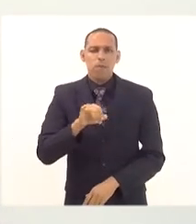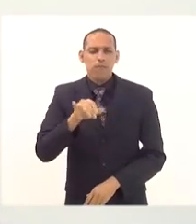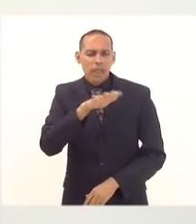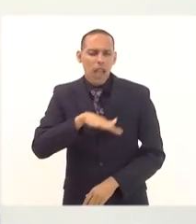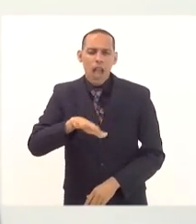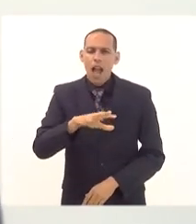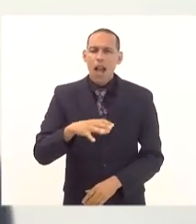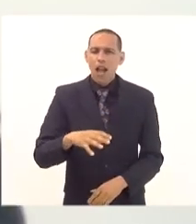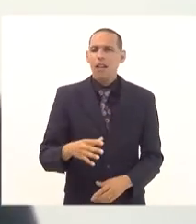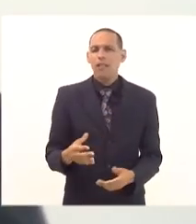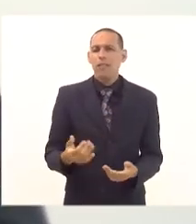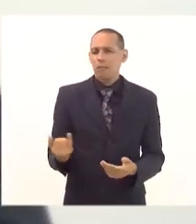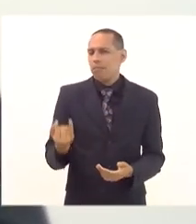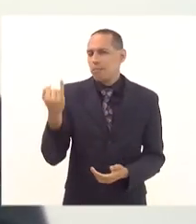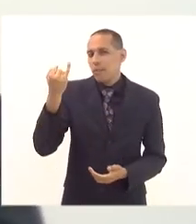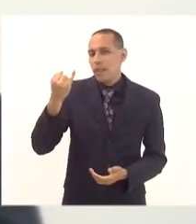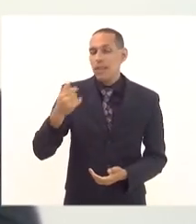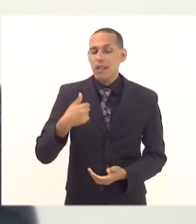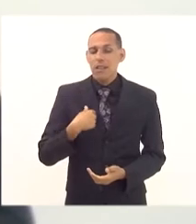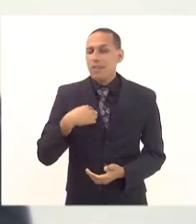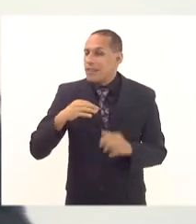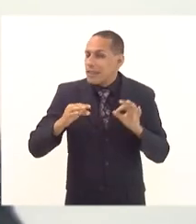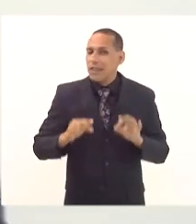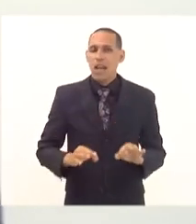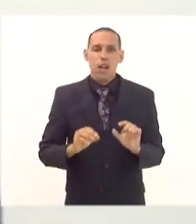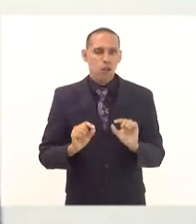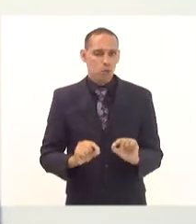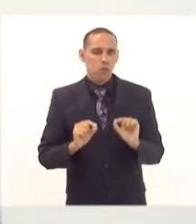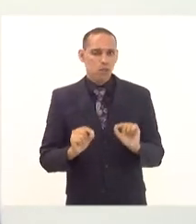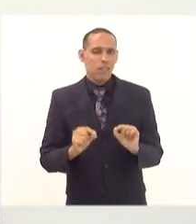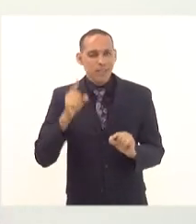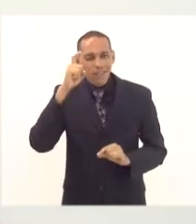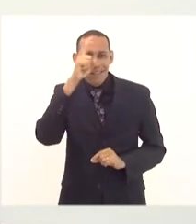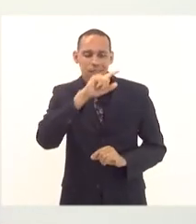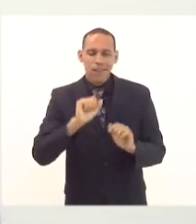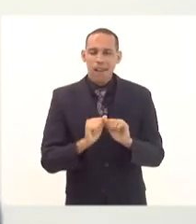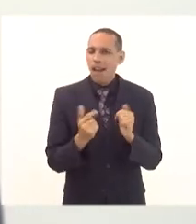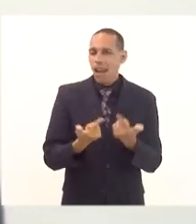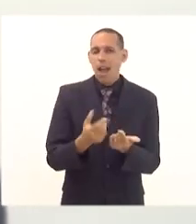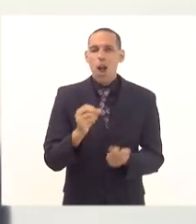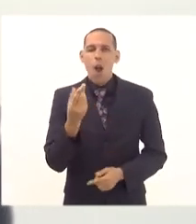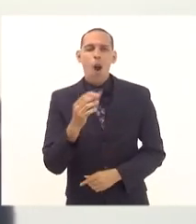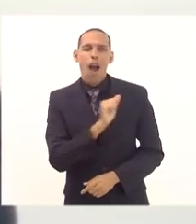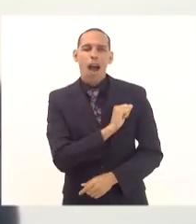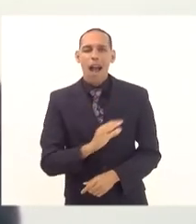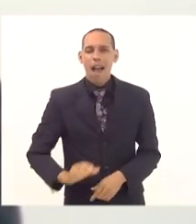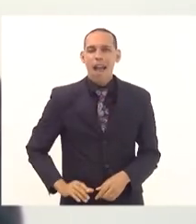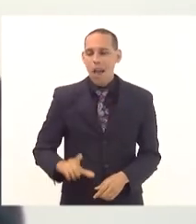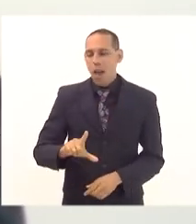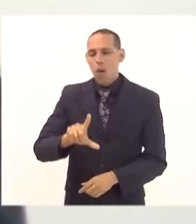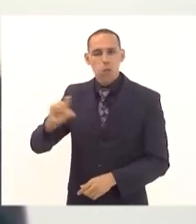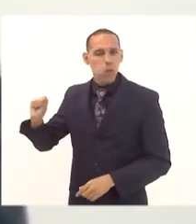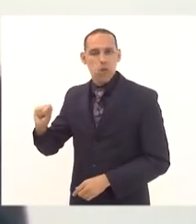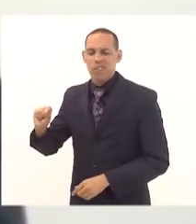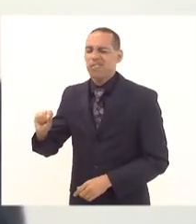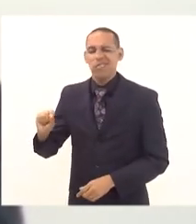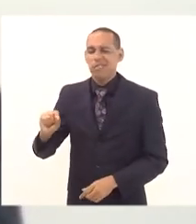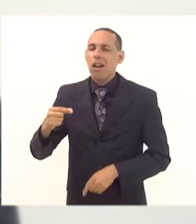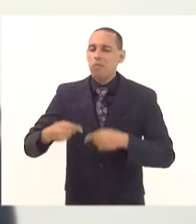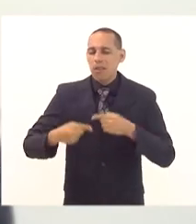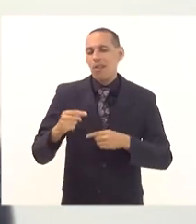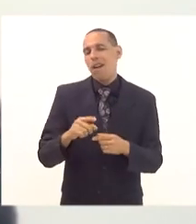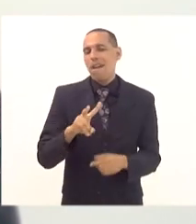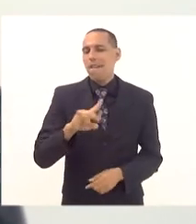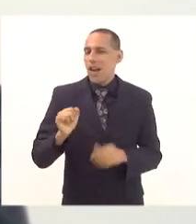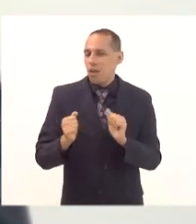e eu não tenho dúvida que dificilmente assembleia e o André se furtaram de dialogar sobre isso e